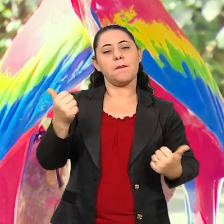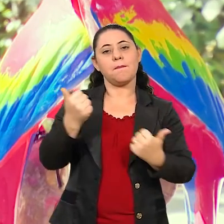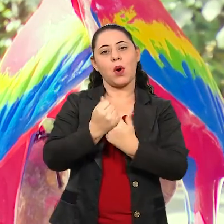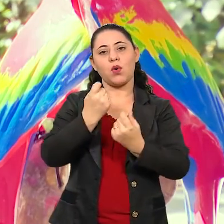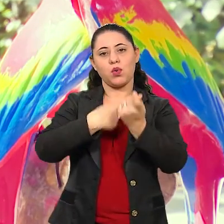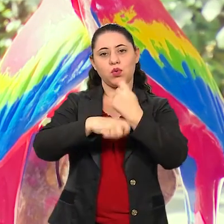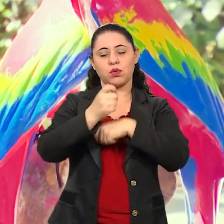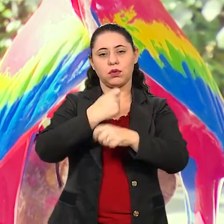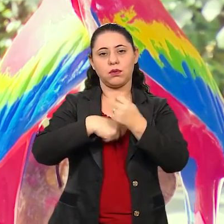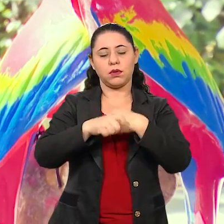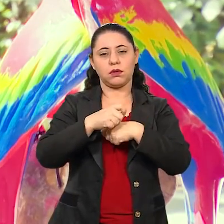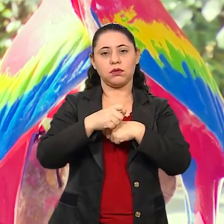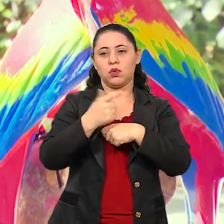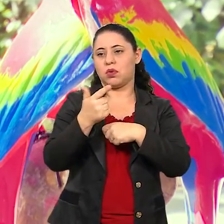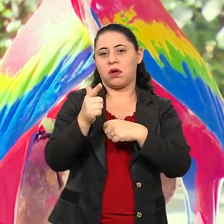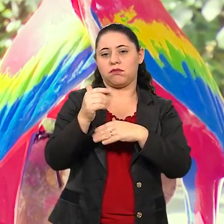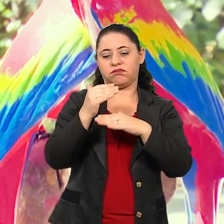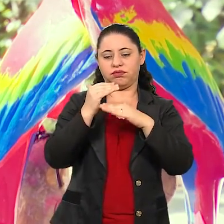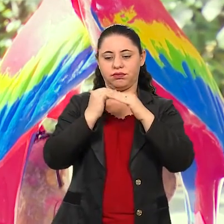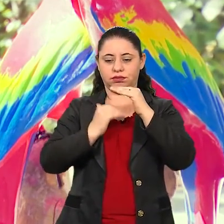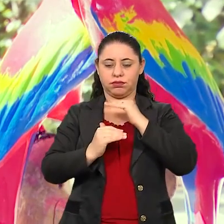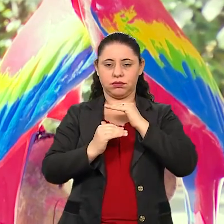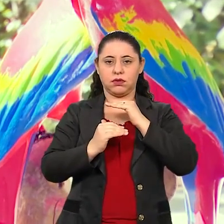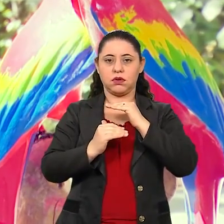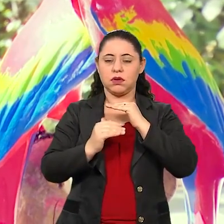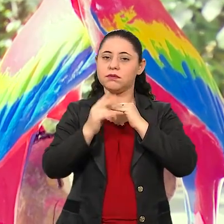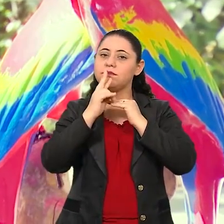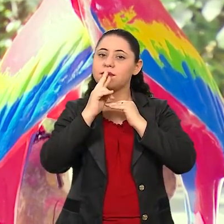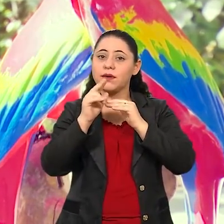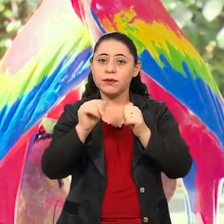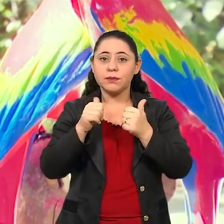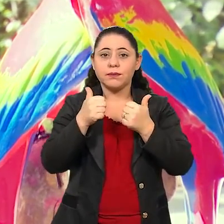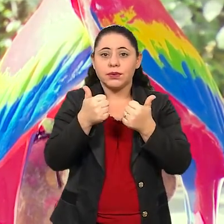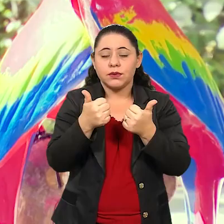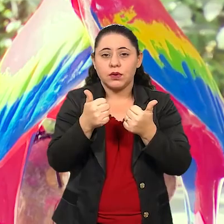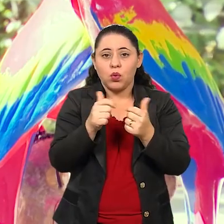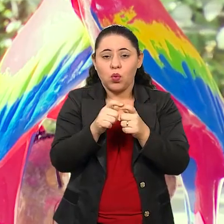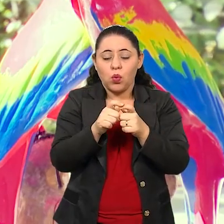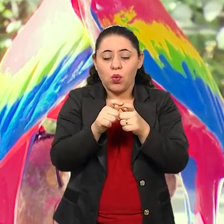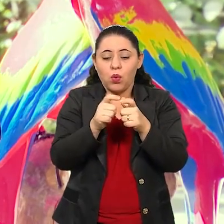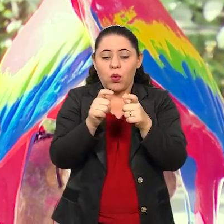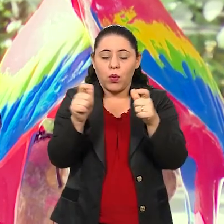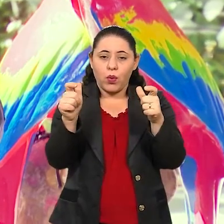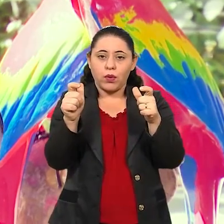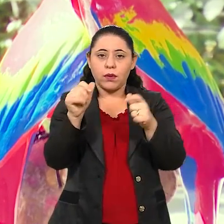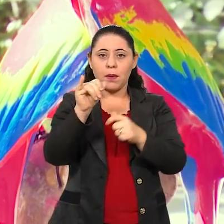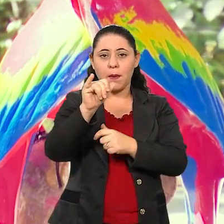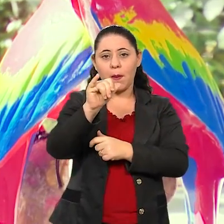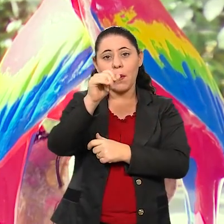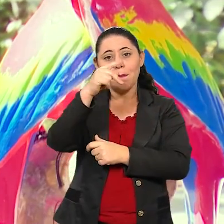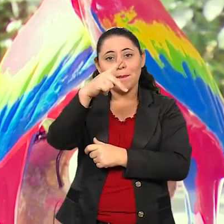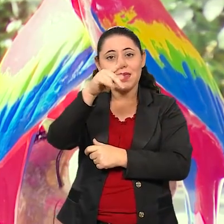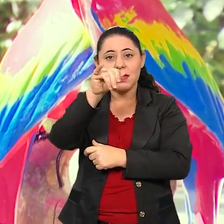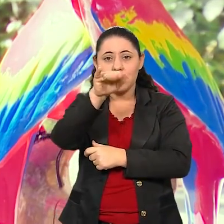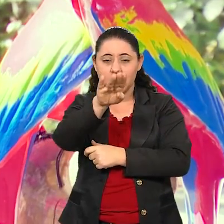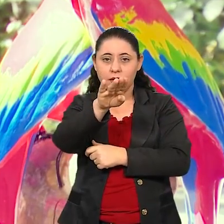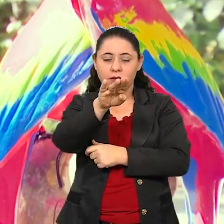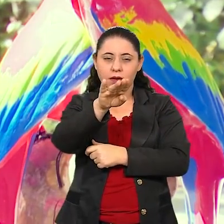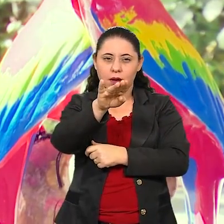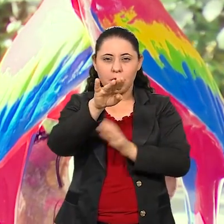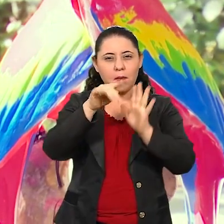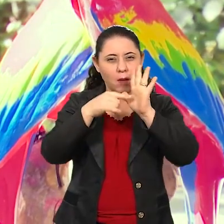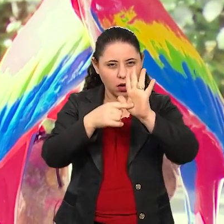Apoio às atividades econômicas sem uma grande retração e o resultado foi positivo acho que o crescimento do PIB mostra